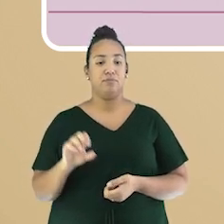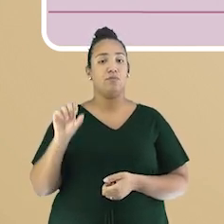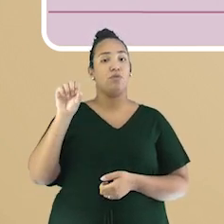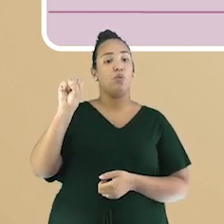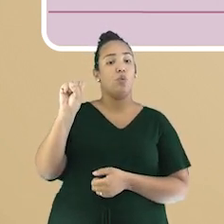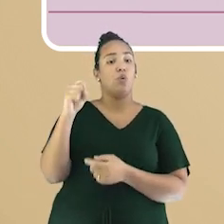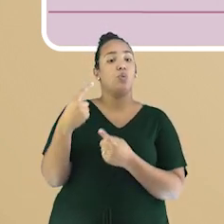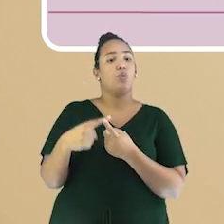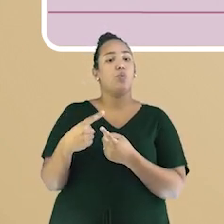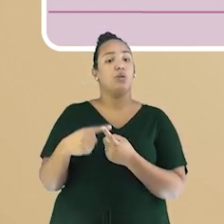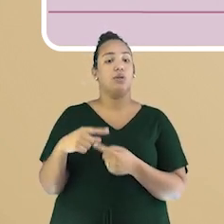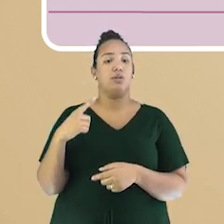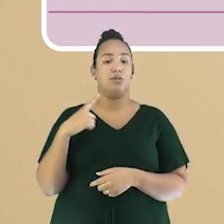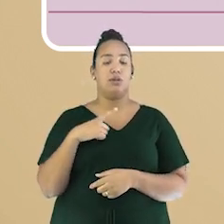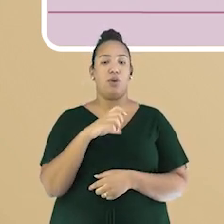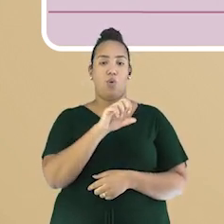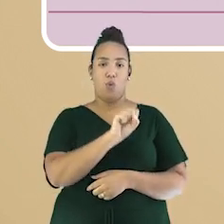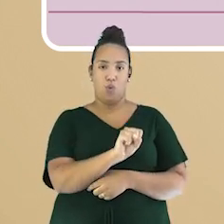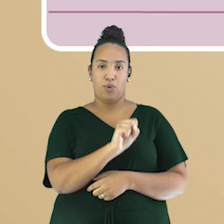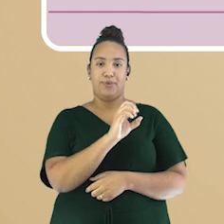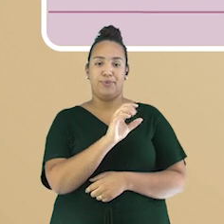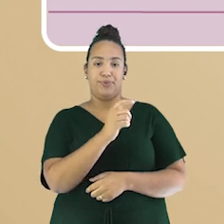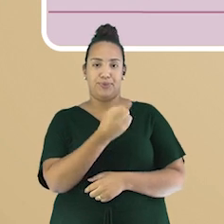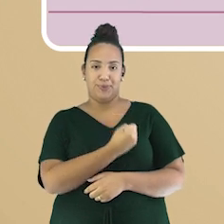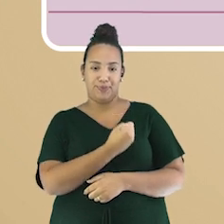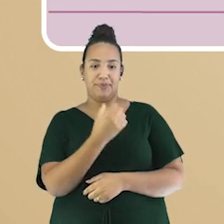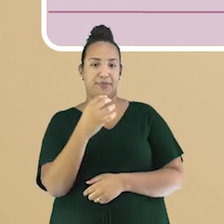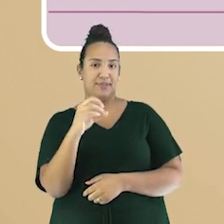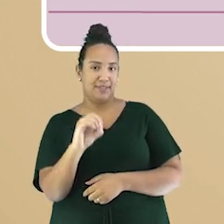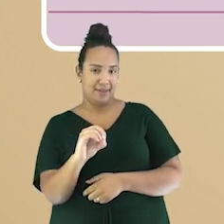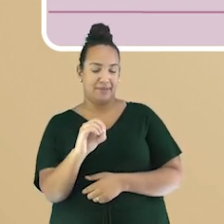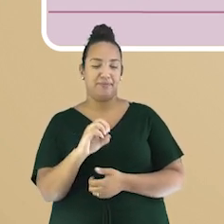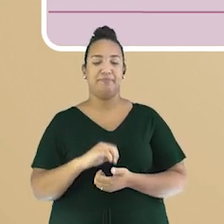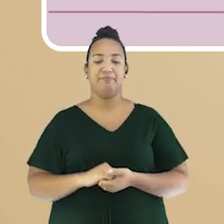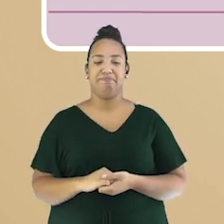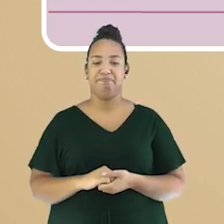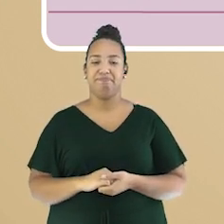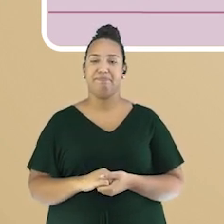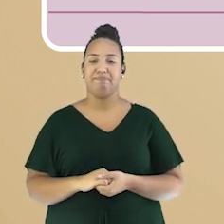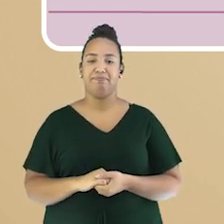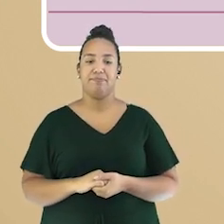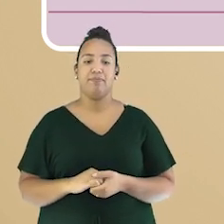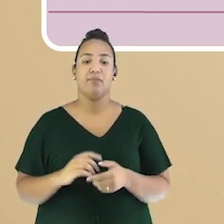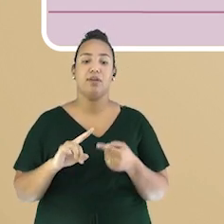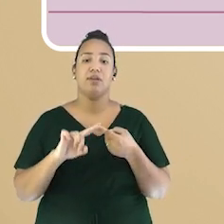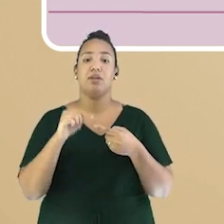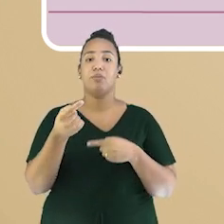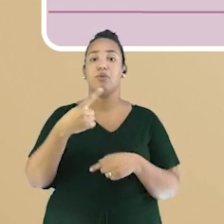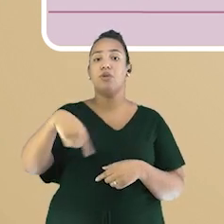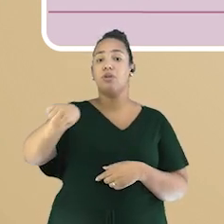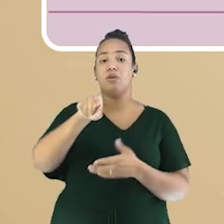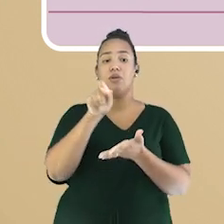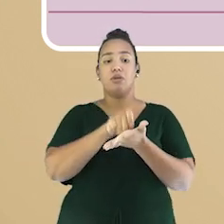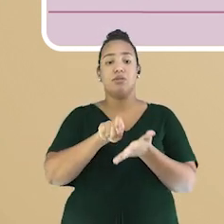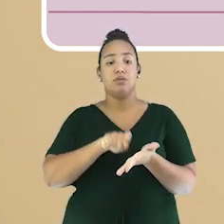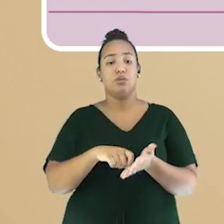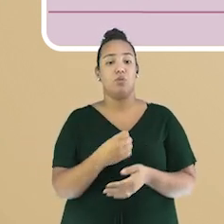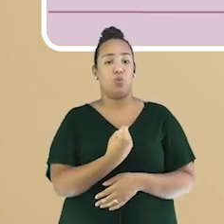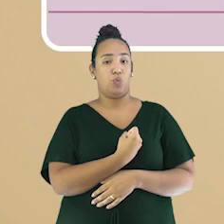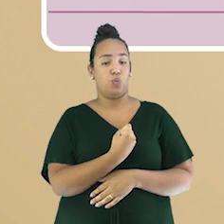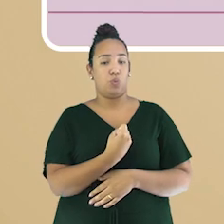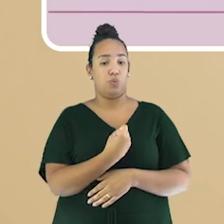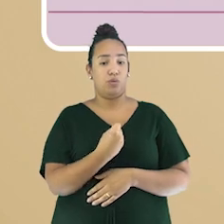porque possui 8 zeros, logo o expoente será 8. E depois vamos escrever esse número do produto do número